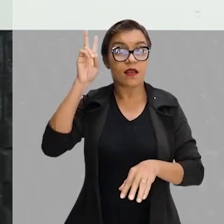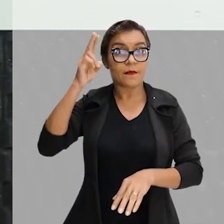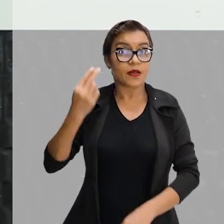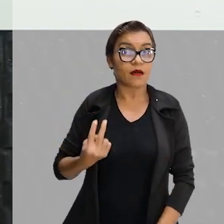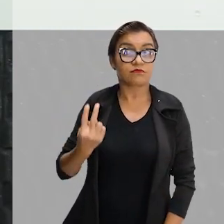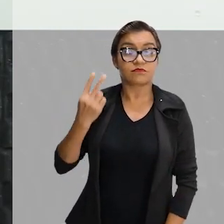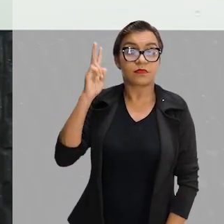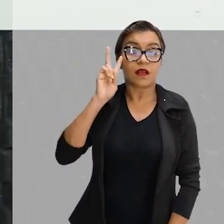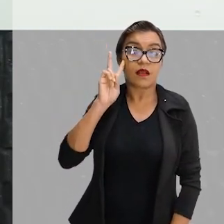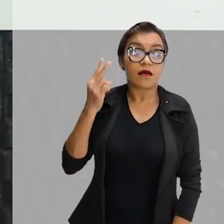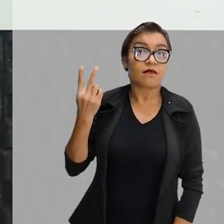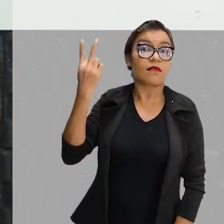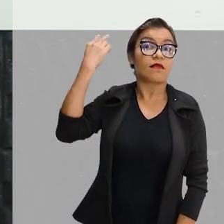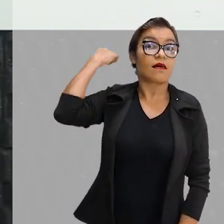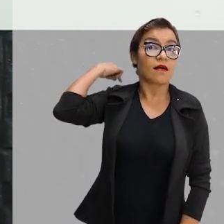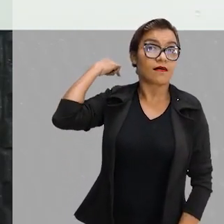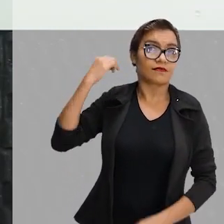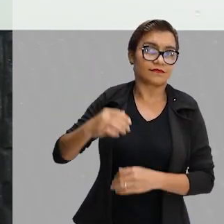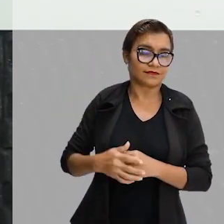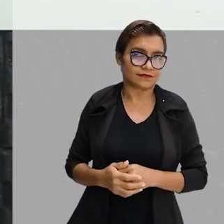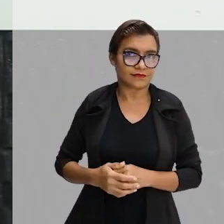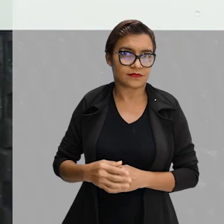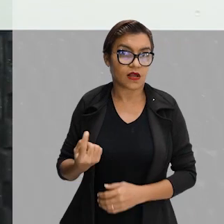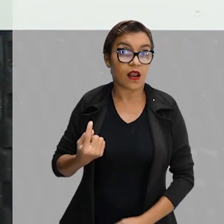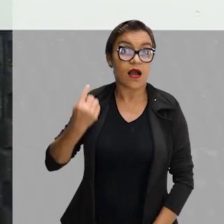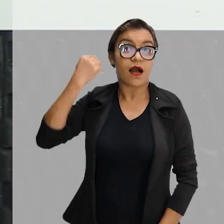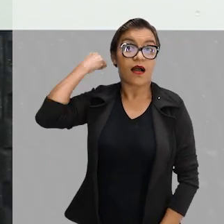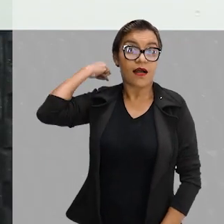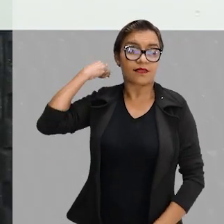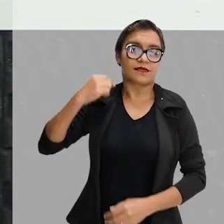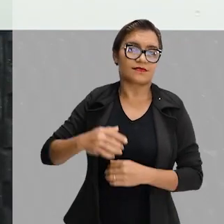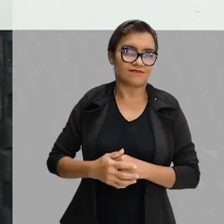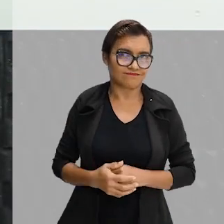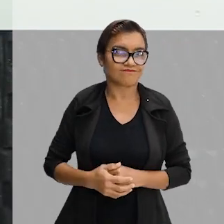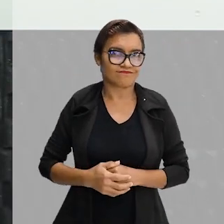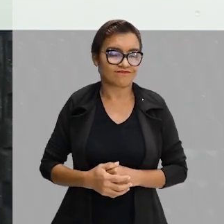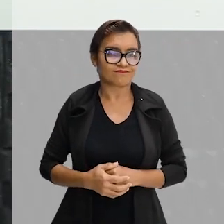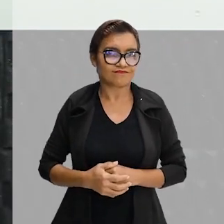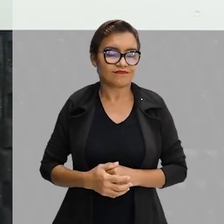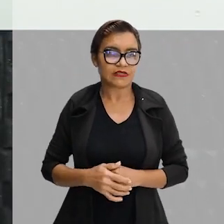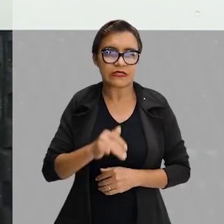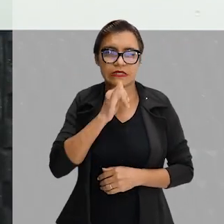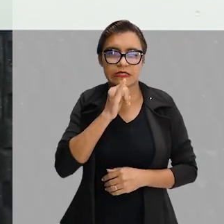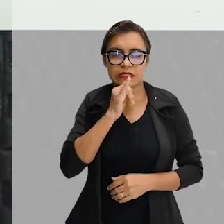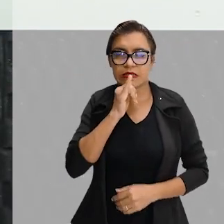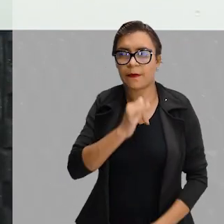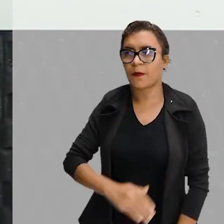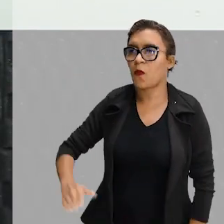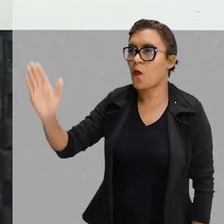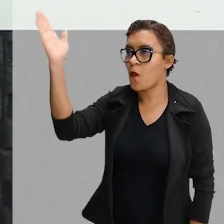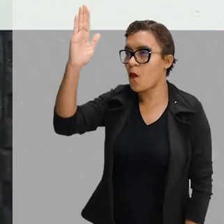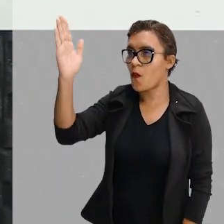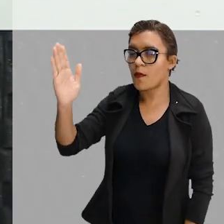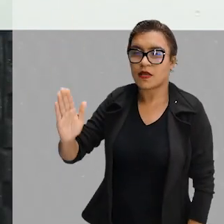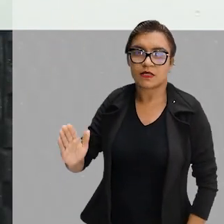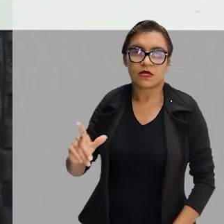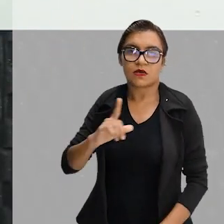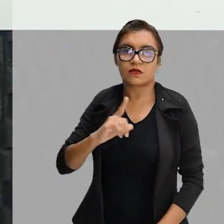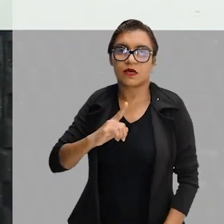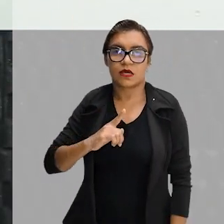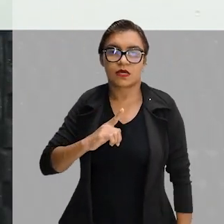quê? Porque eu preciso entender a evolução dessa economia nacional. O Brasil hoje tem 210 milhões